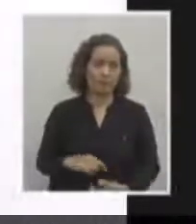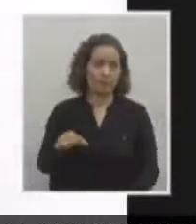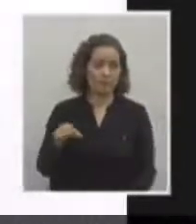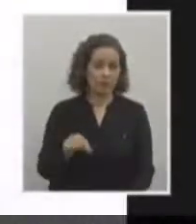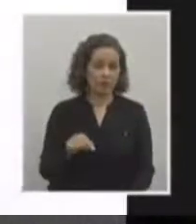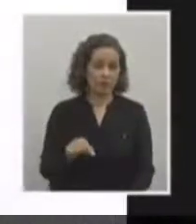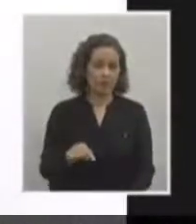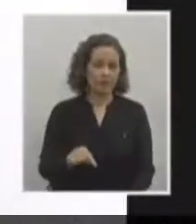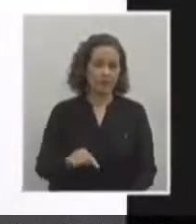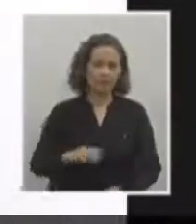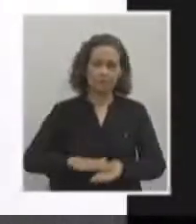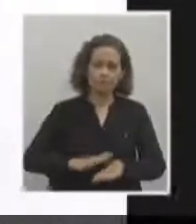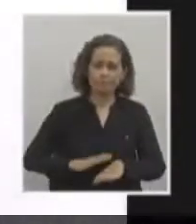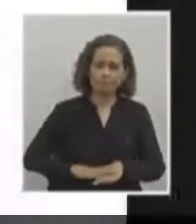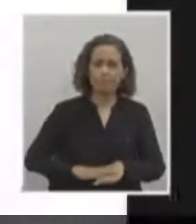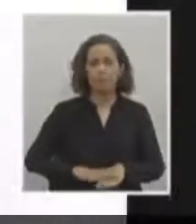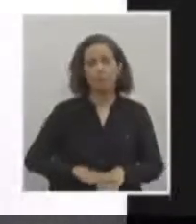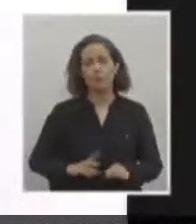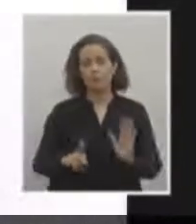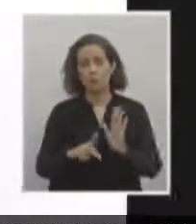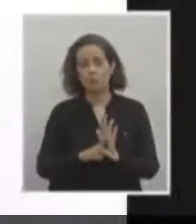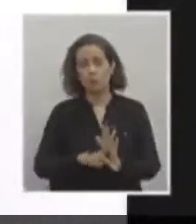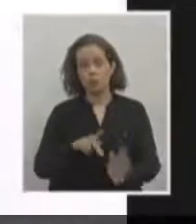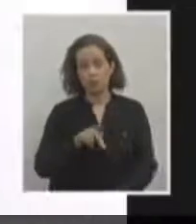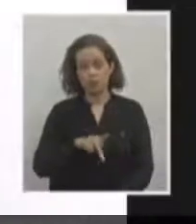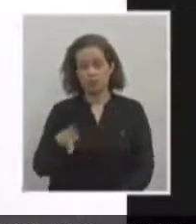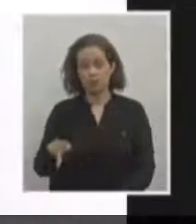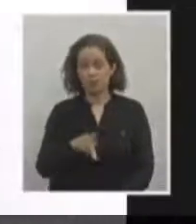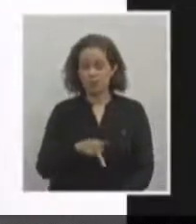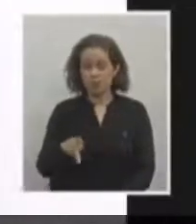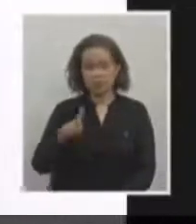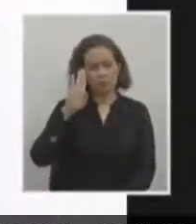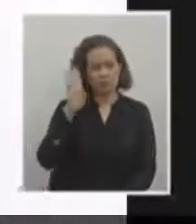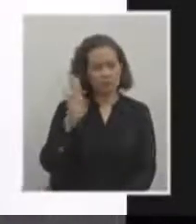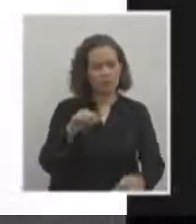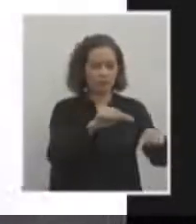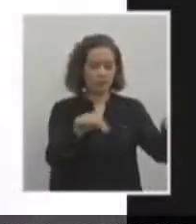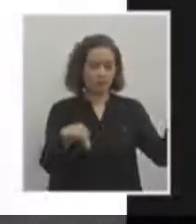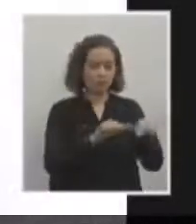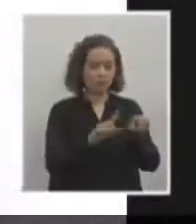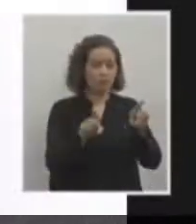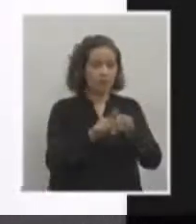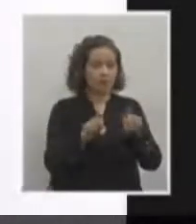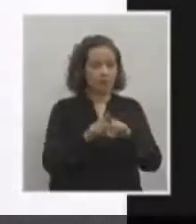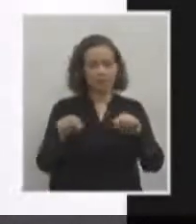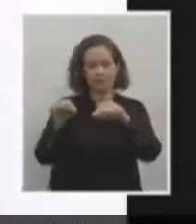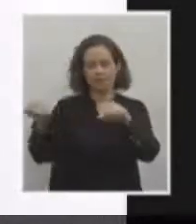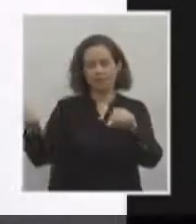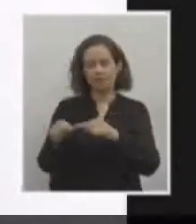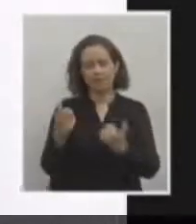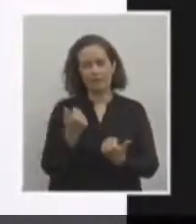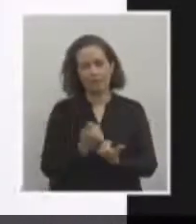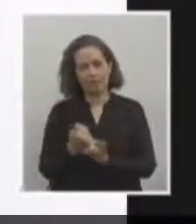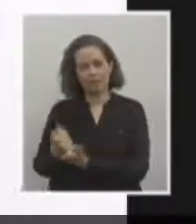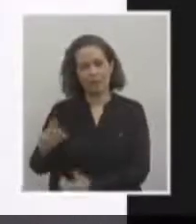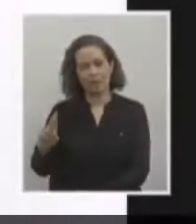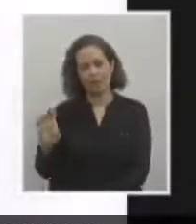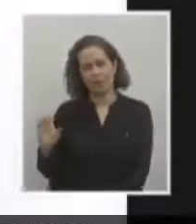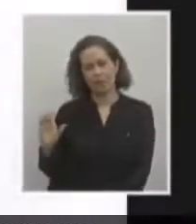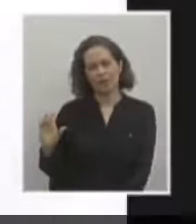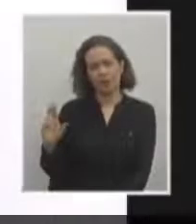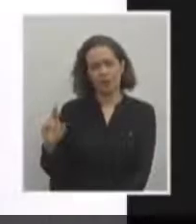para professor regente de turma e professor de sala de recursos. Foram as duas situações em que foram feitos esse